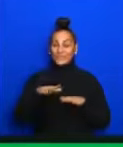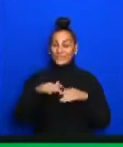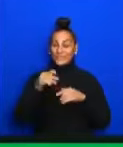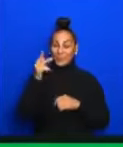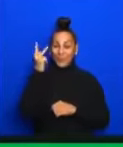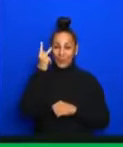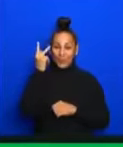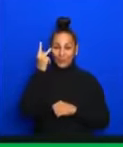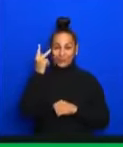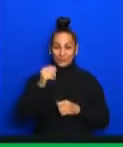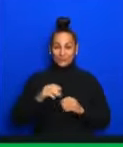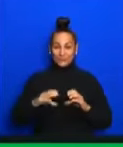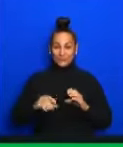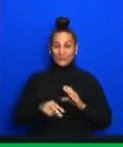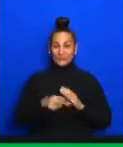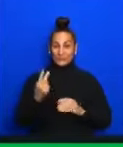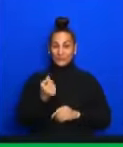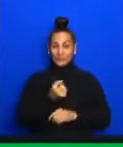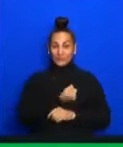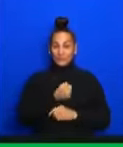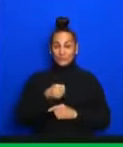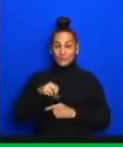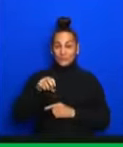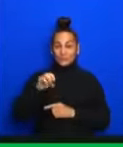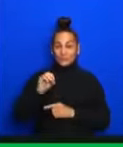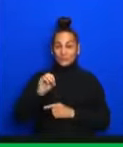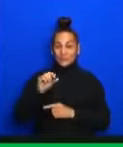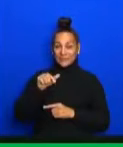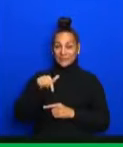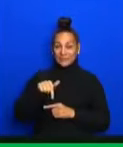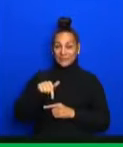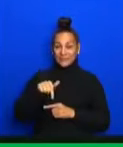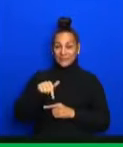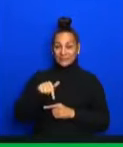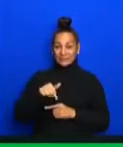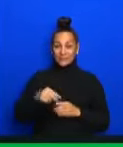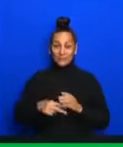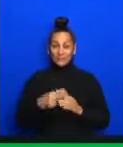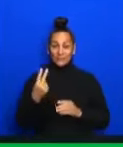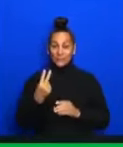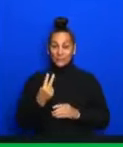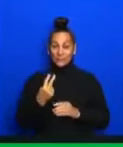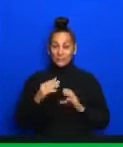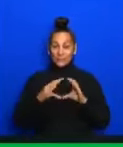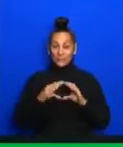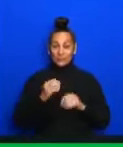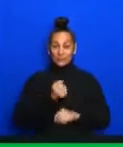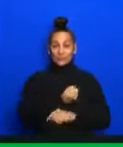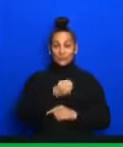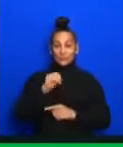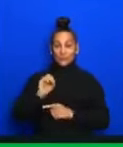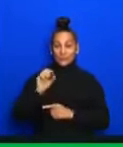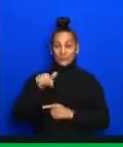Paulo. Temos o segundo número, 07. Segunda bola, 07.